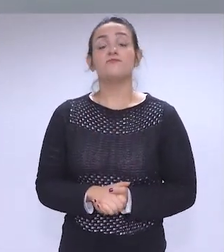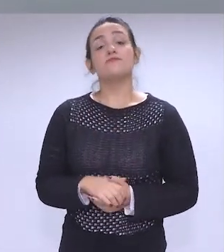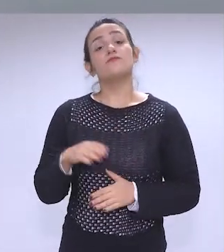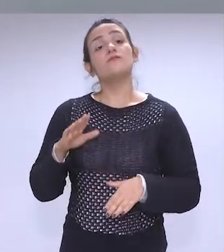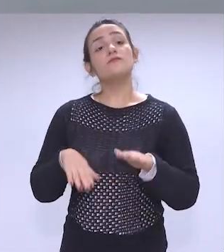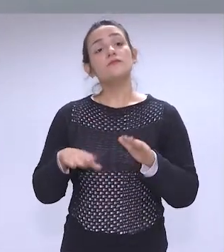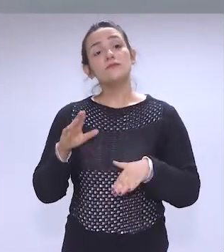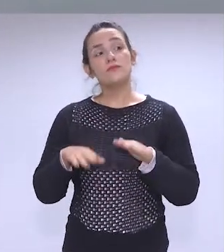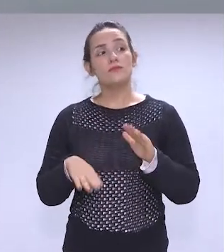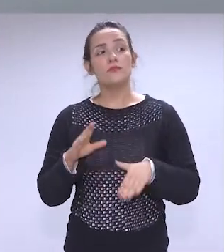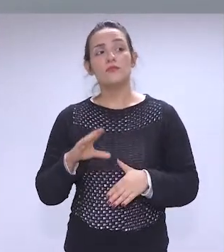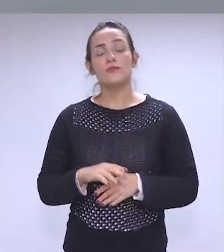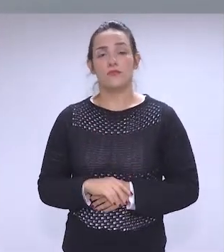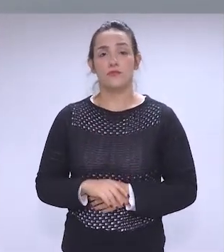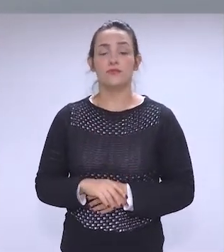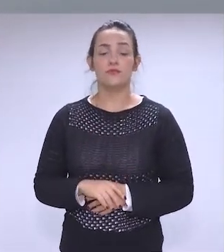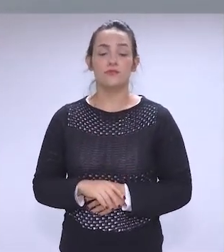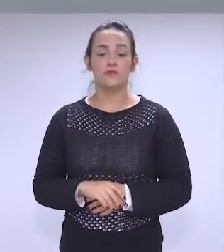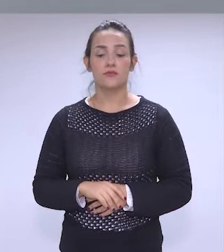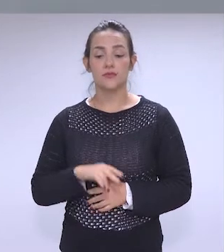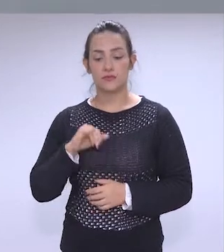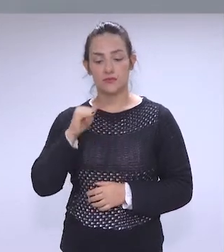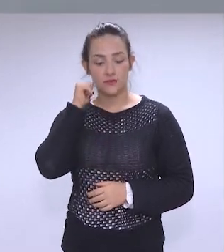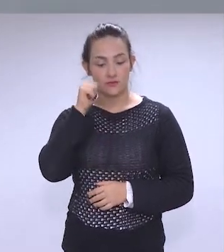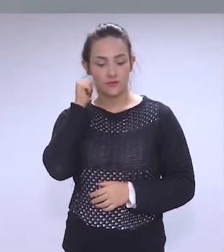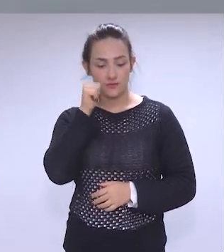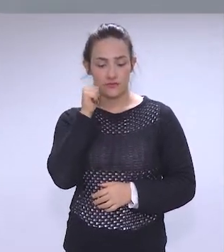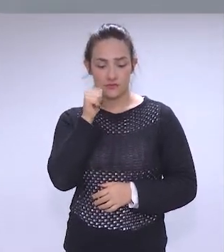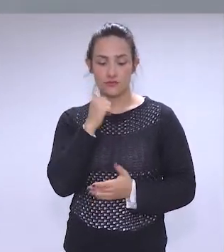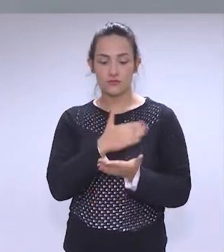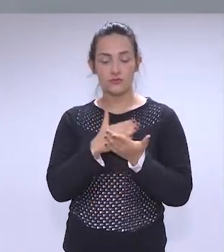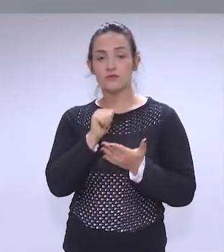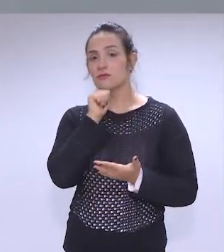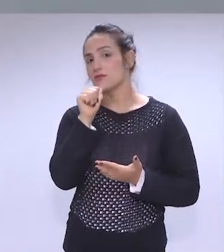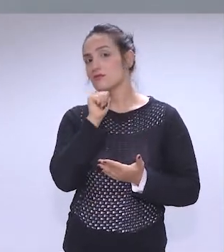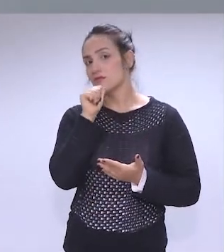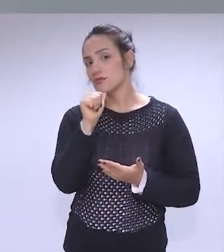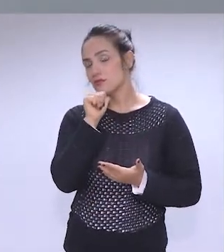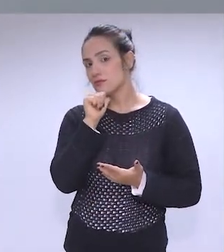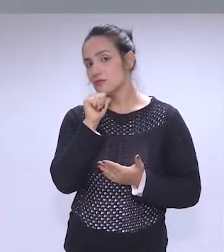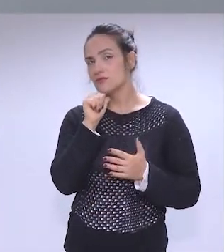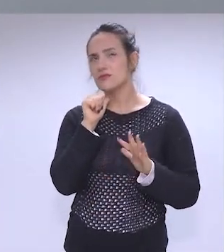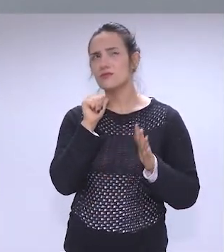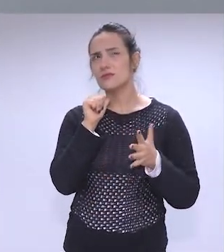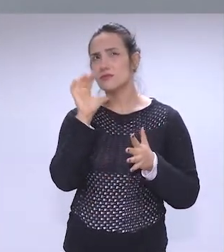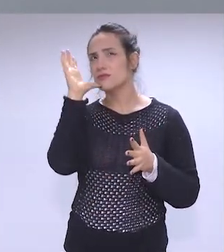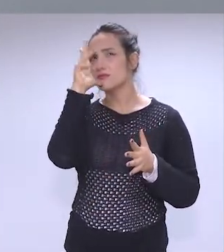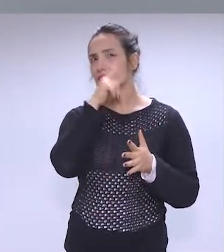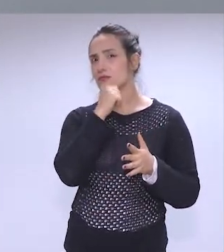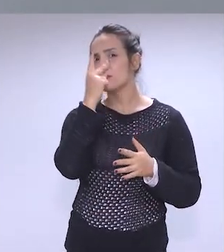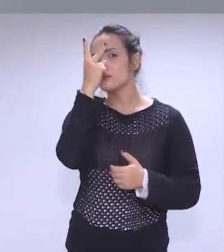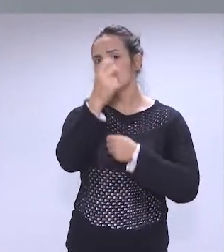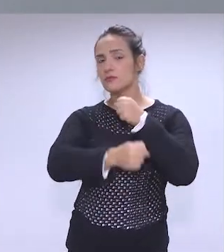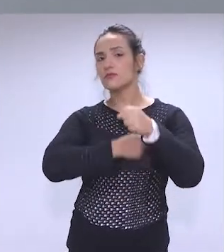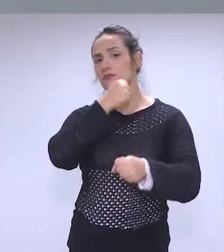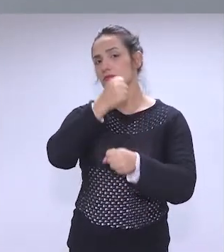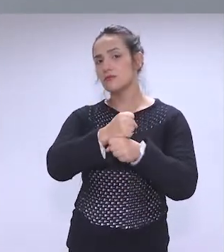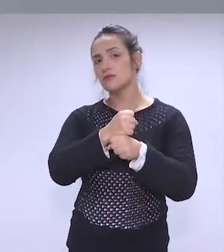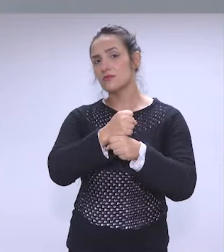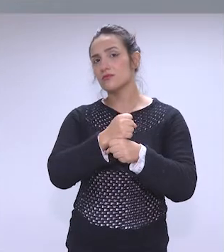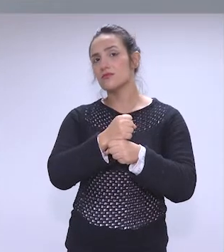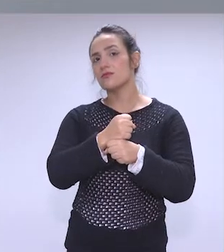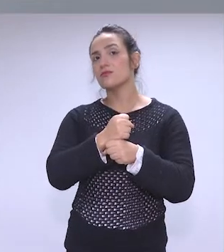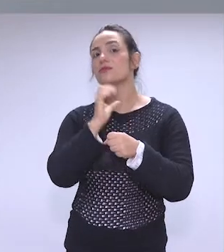Normalmente, a partir do momento em que a menina começa a menstruar, ela leva um certo tempo, em média 2 anos, apenas